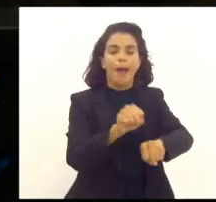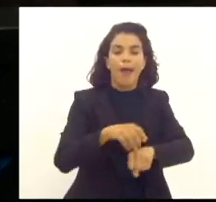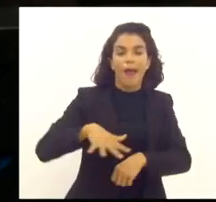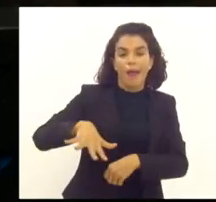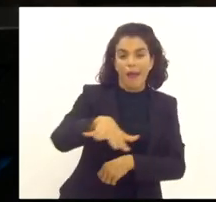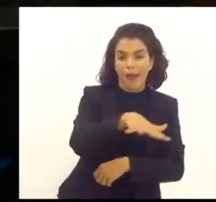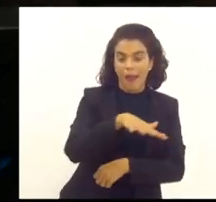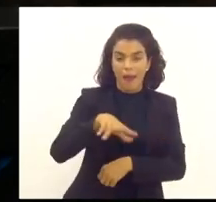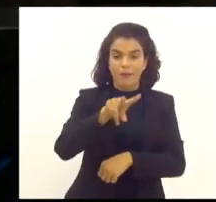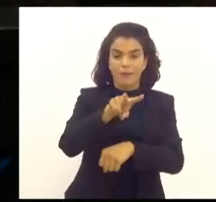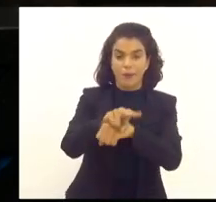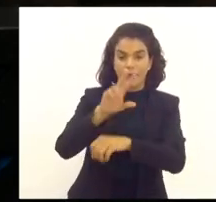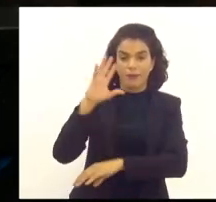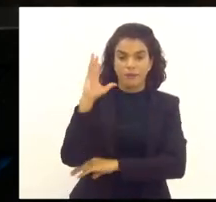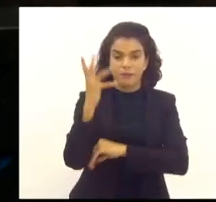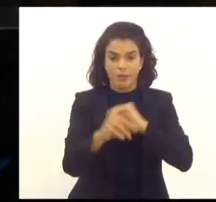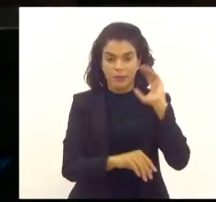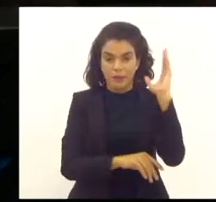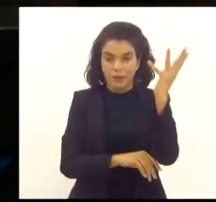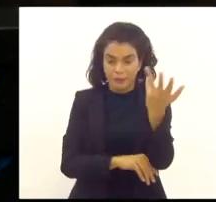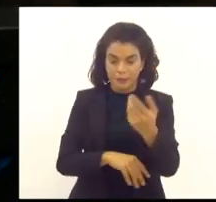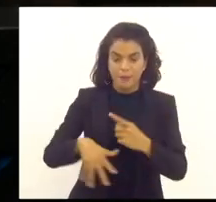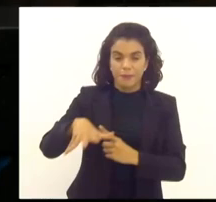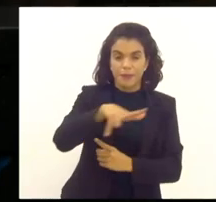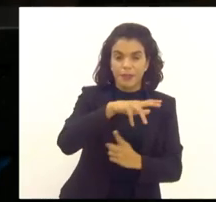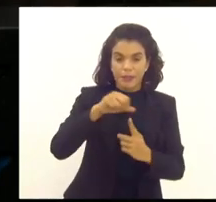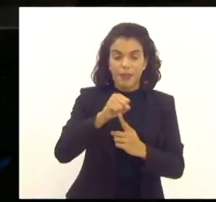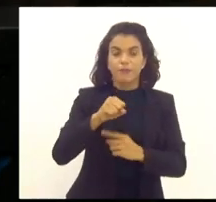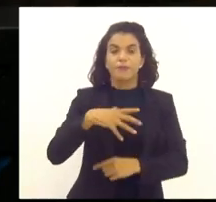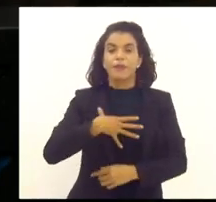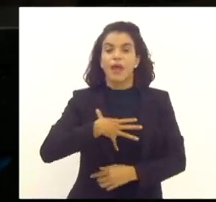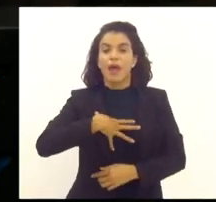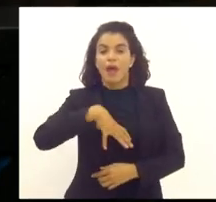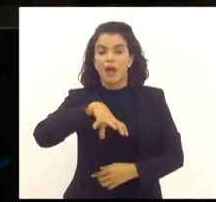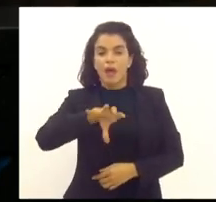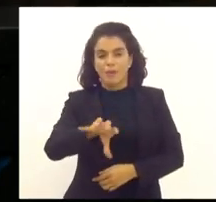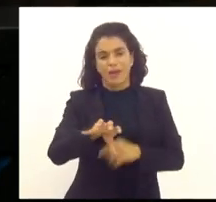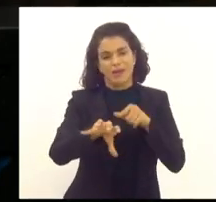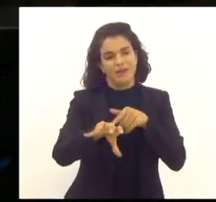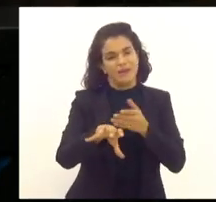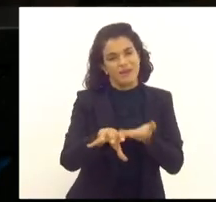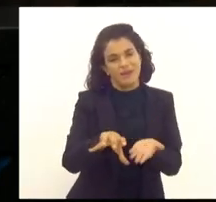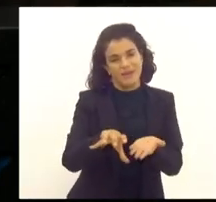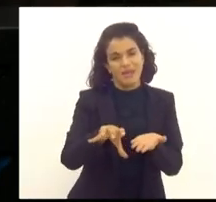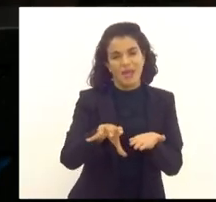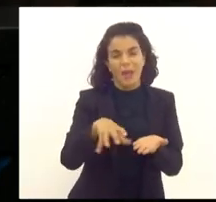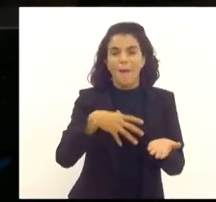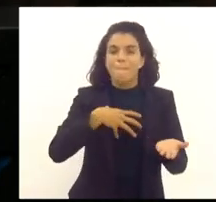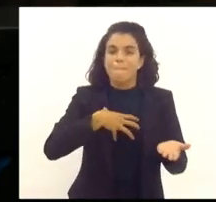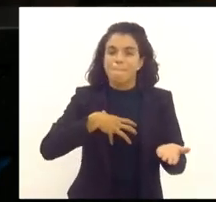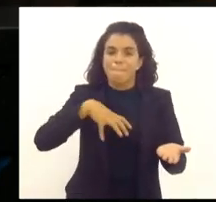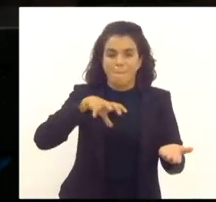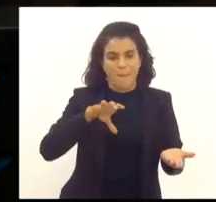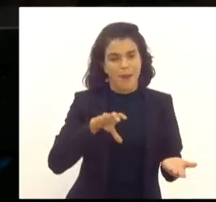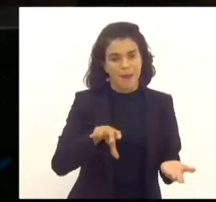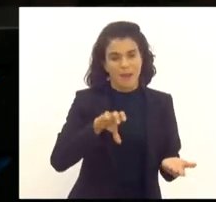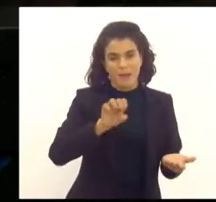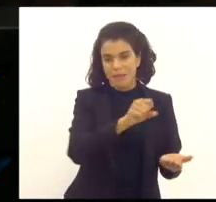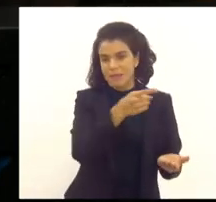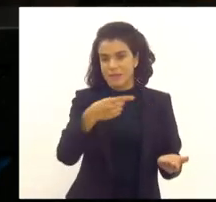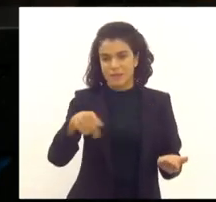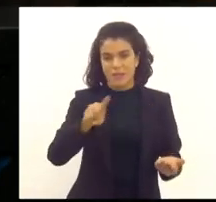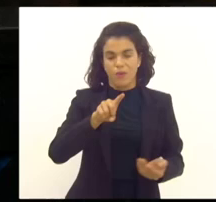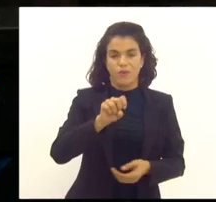quilombolas de Proteção Ambiental na Bahia de São Salvador na Bahia de São Salvador